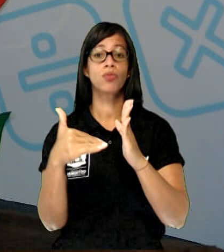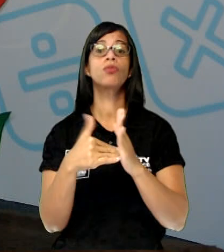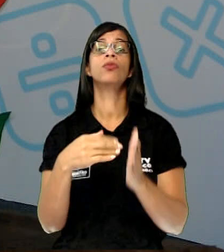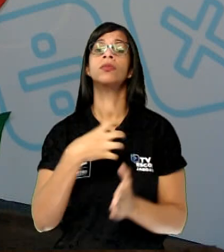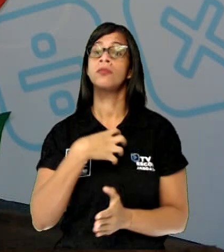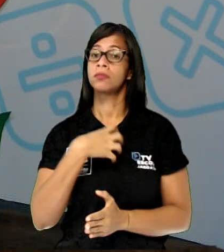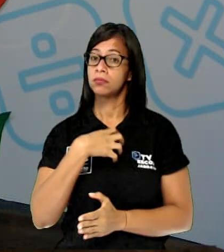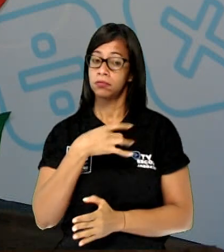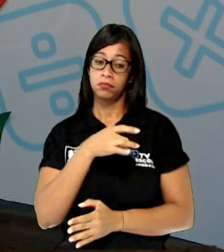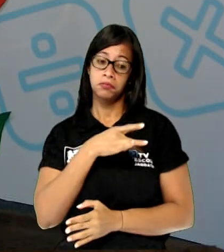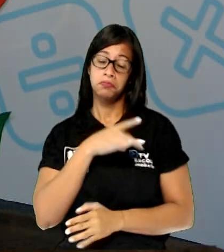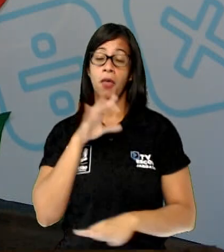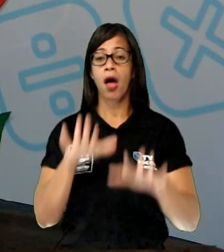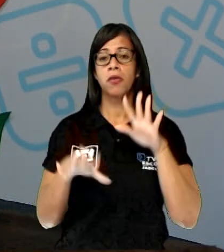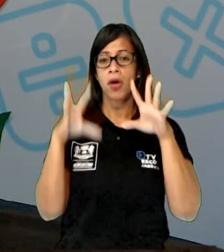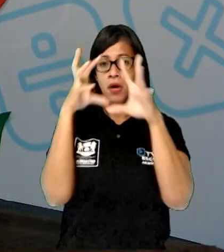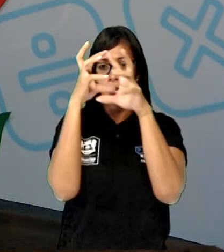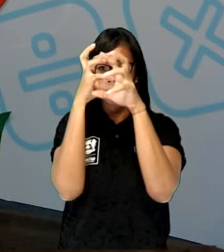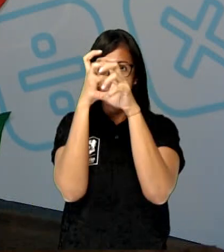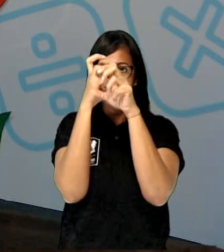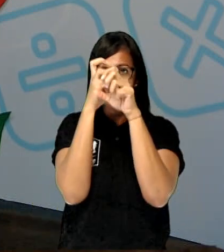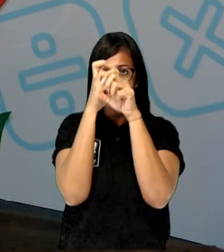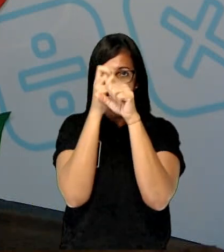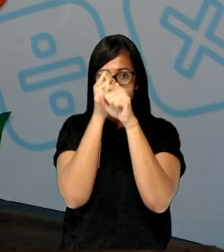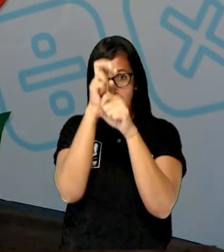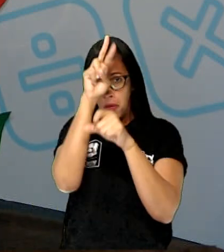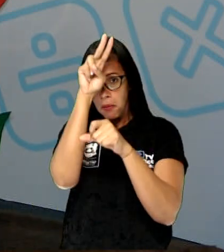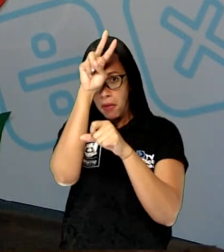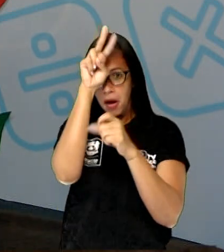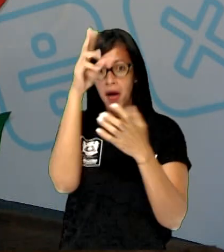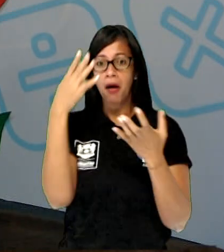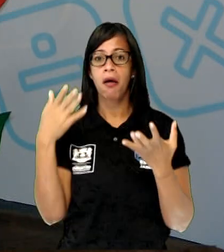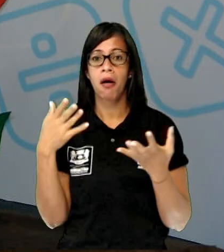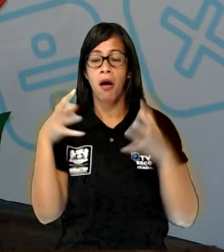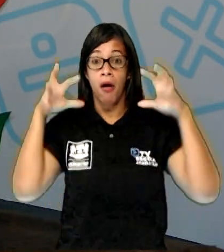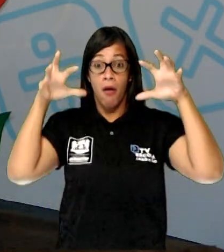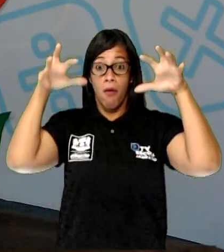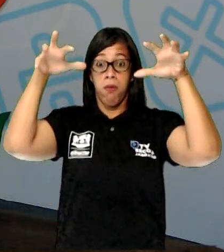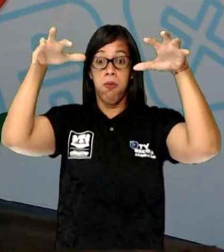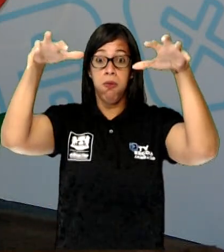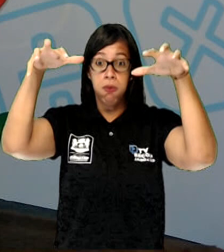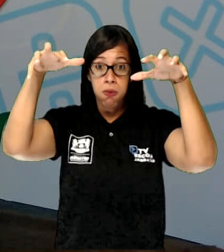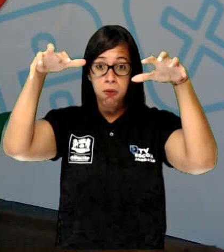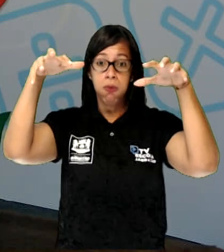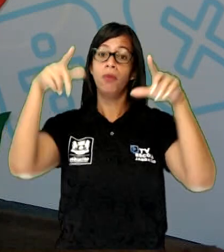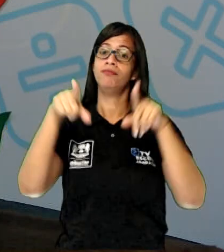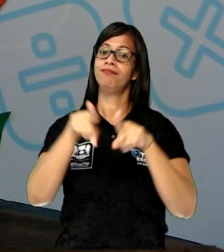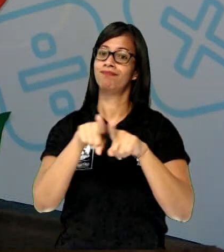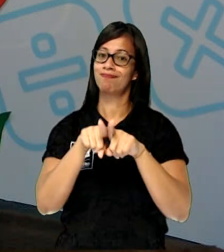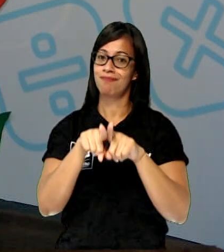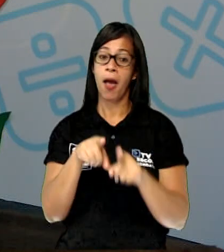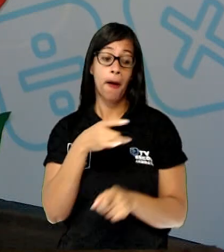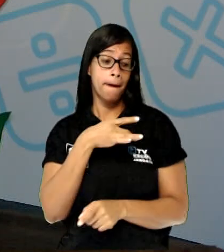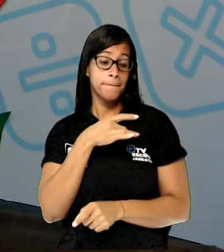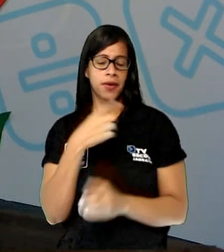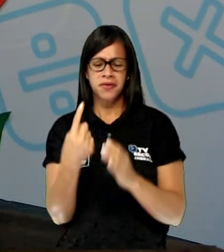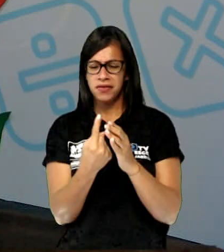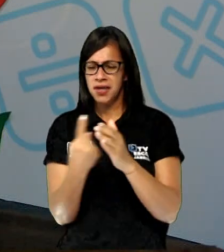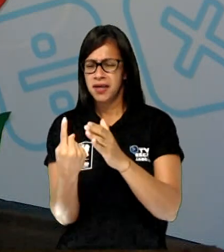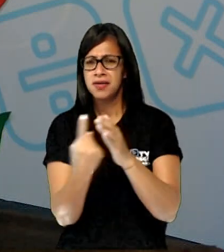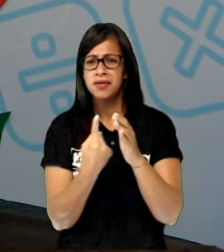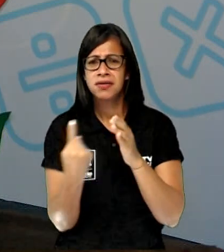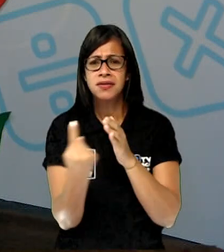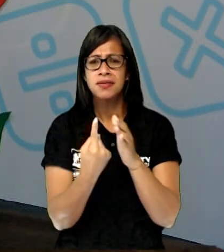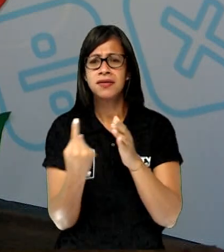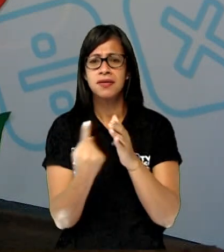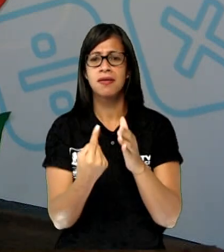de escuro, medo de barata, medo de monstros, medo de ficar sozinho, medo que